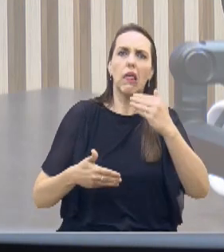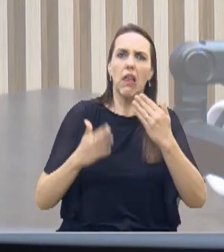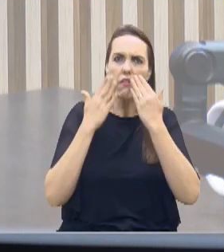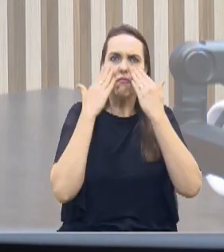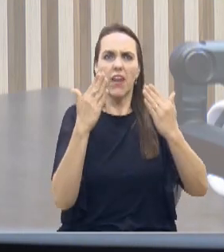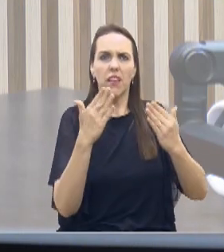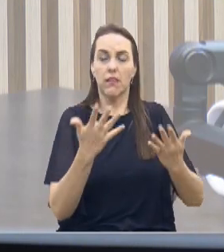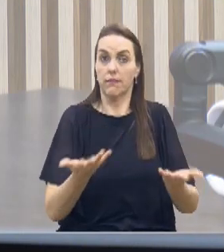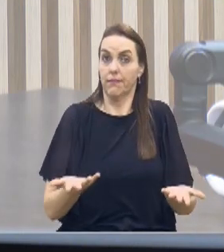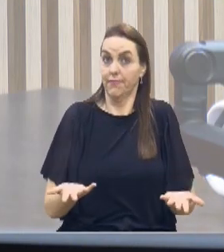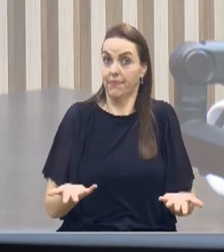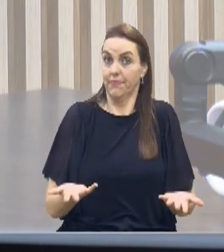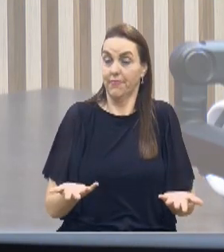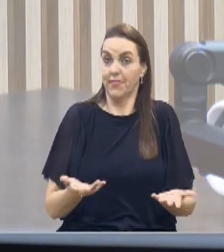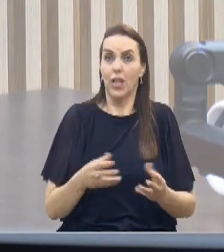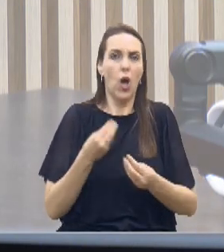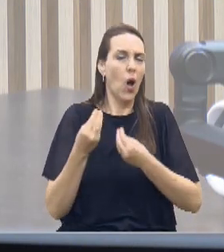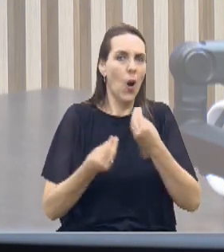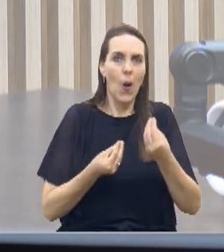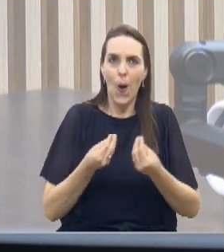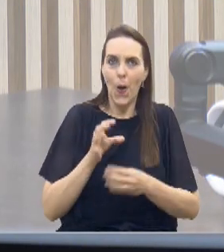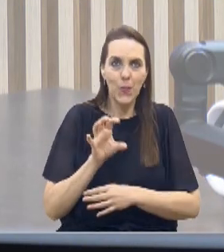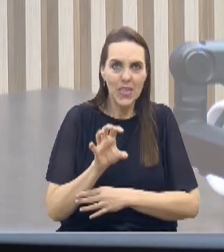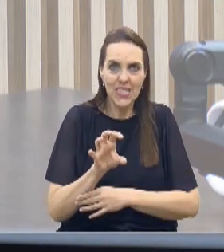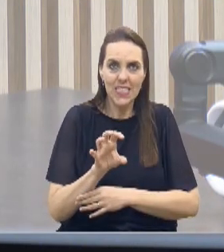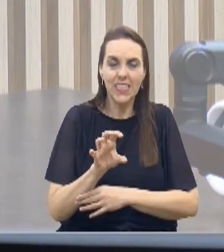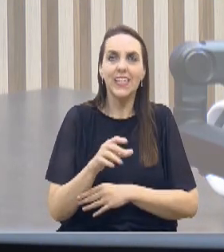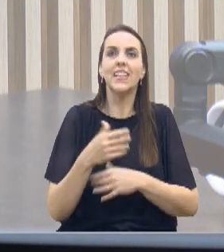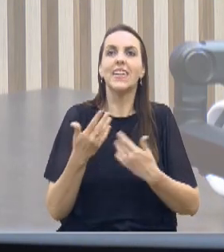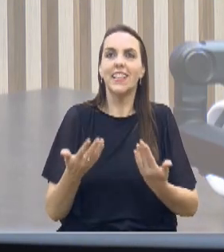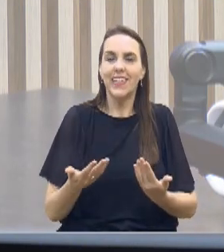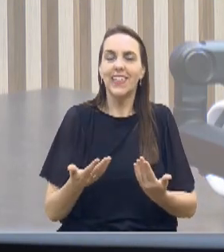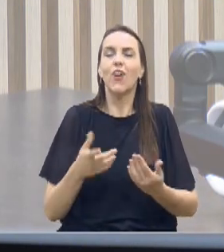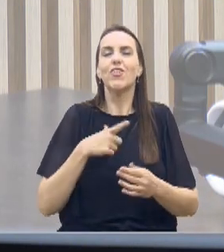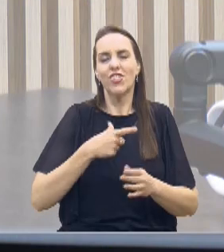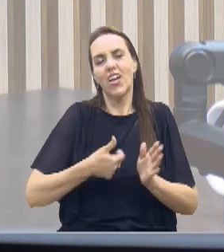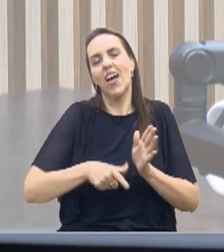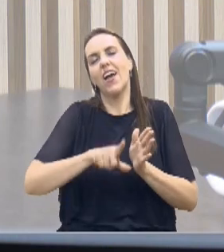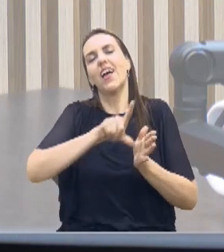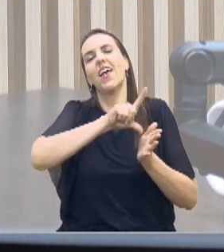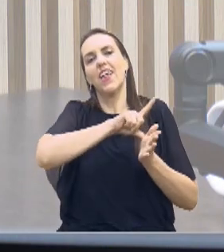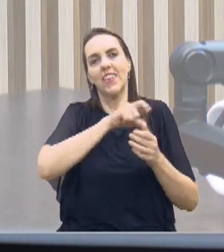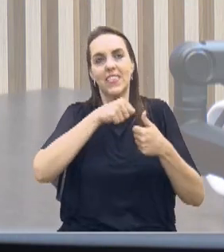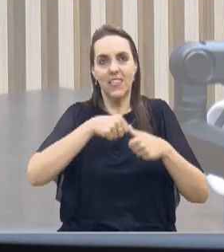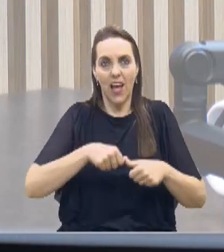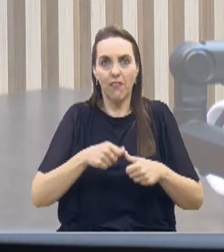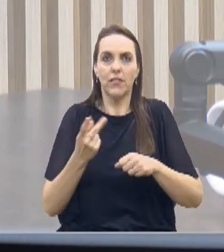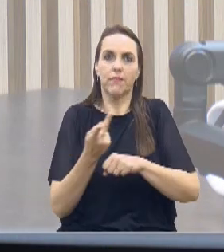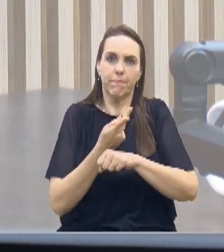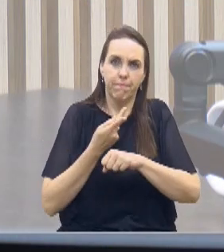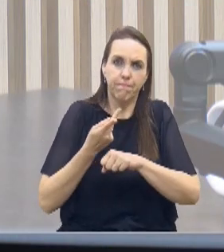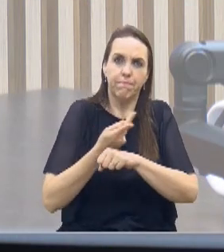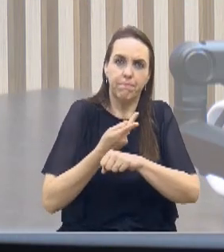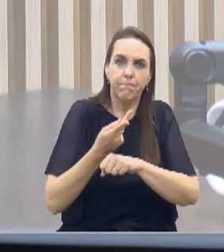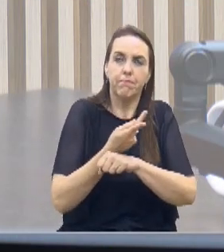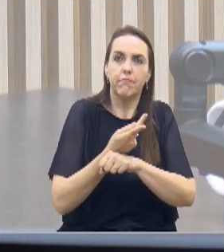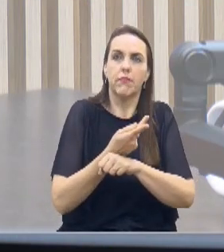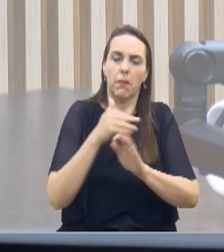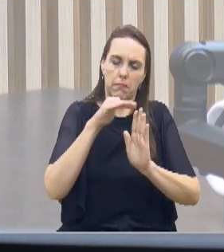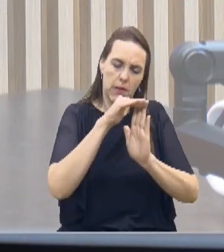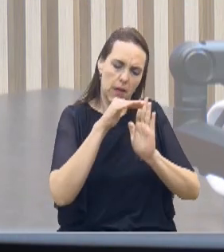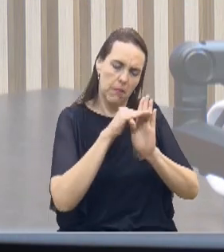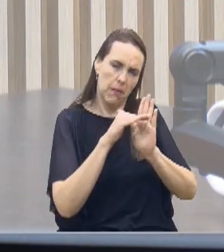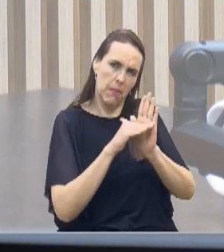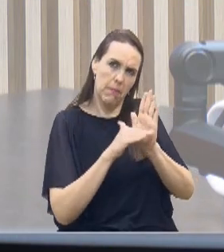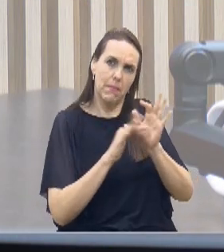queria... Como assim? A gente tem que estar, né? E é uma resolução que já estava. Então, assim, a gente foi buscando essas coisas, um procedimento mais certinho.